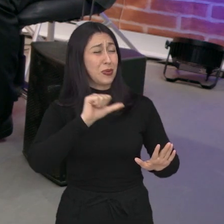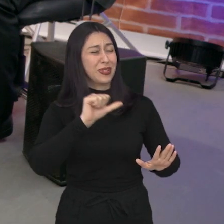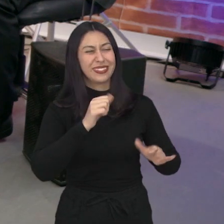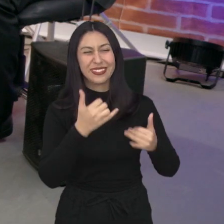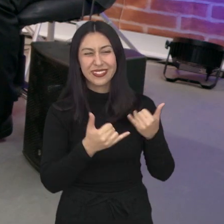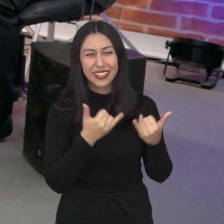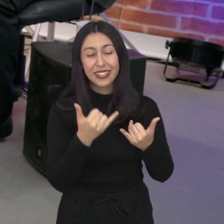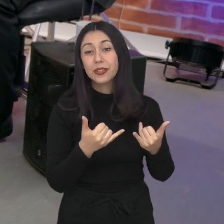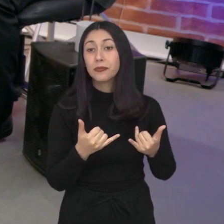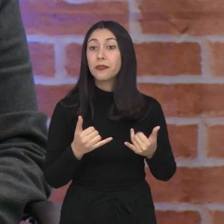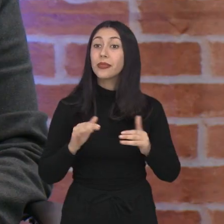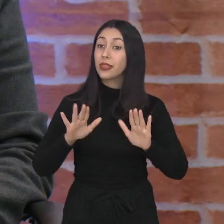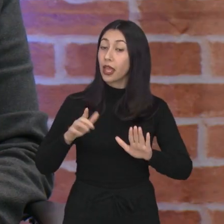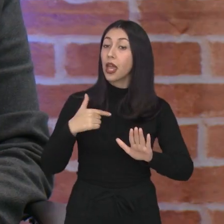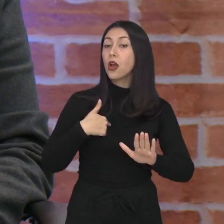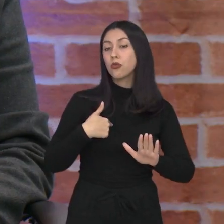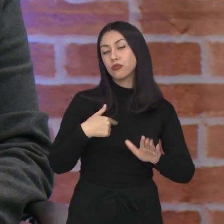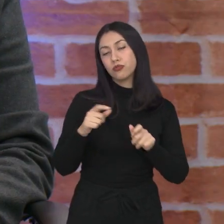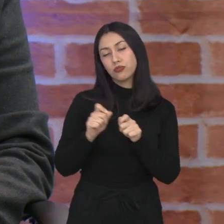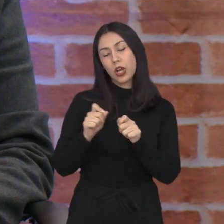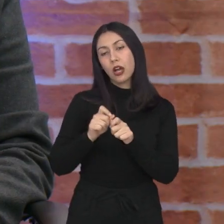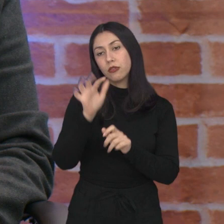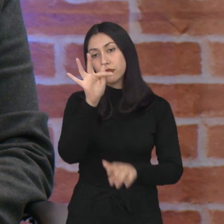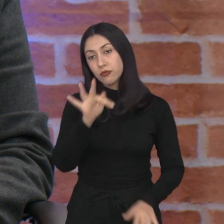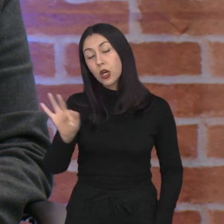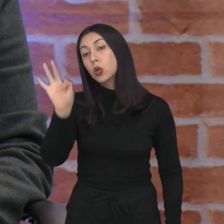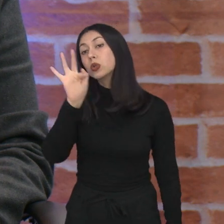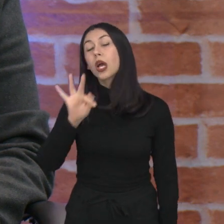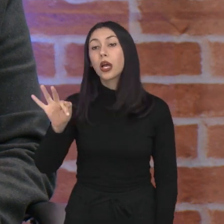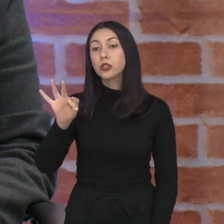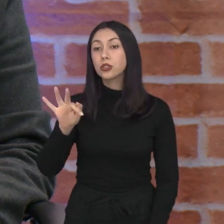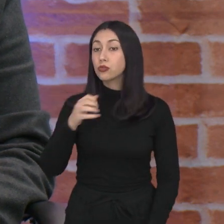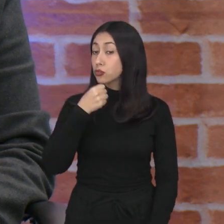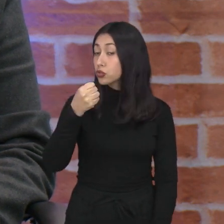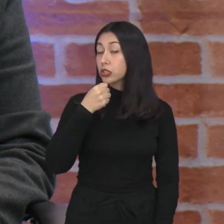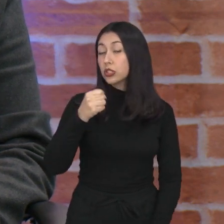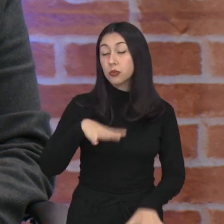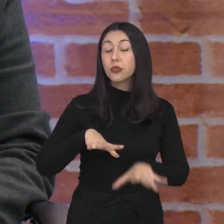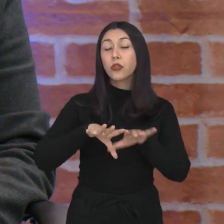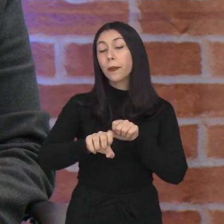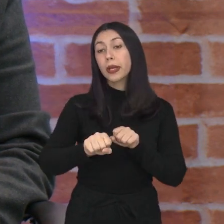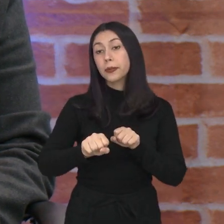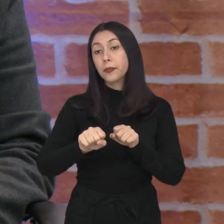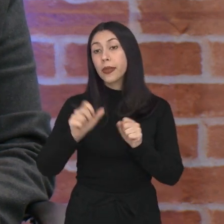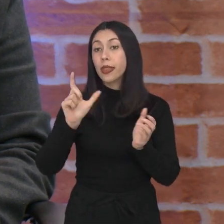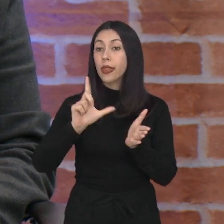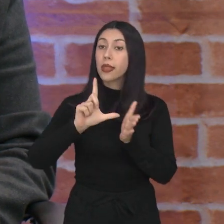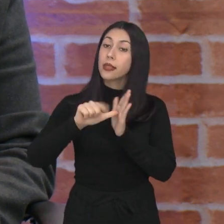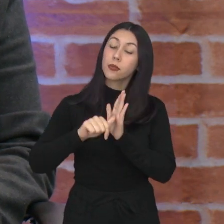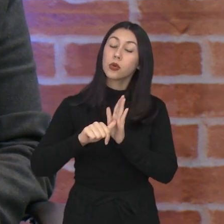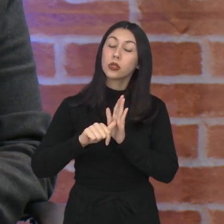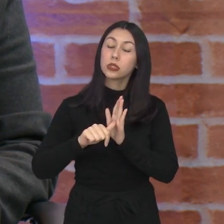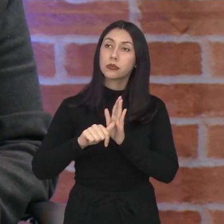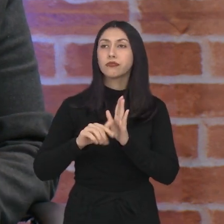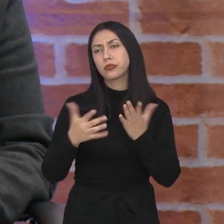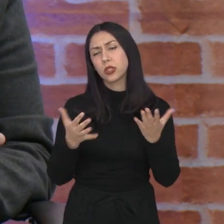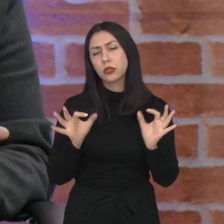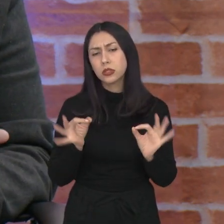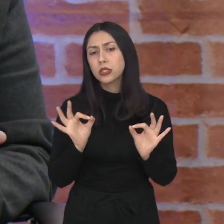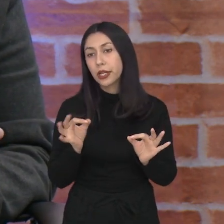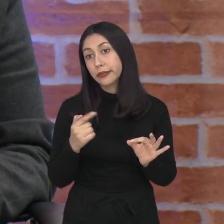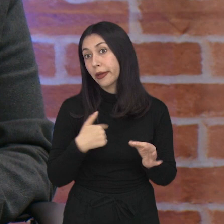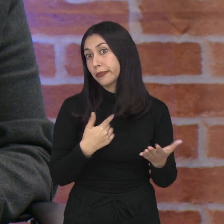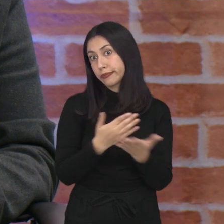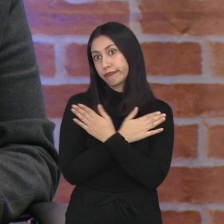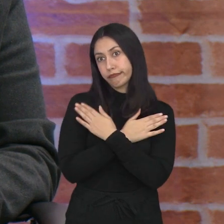assim. Não, me formei em jornalismo. E depois que eu me formei em jornalismo, claro, obviamente